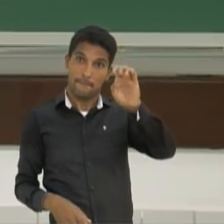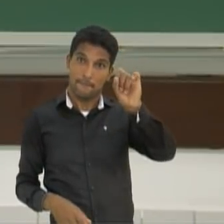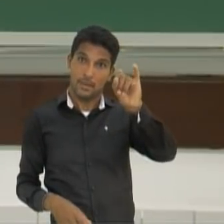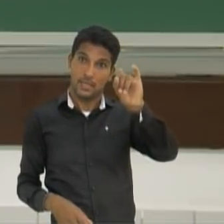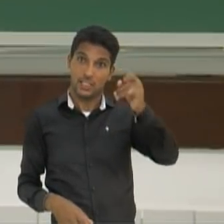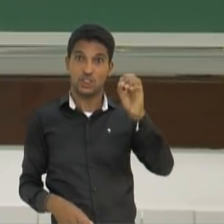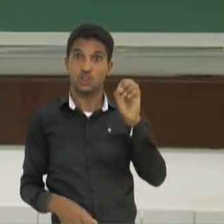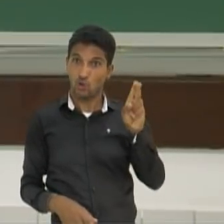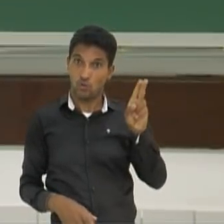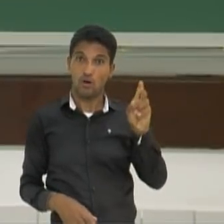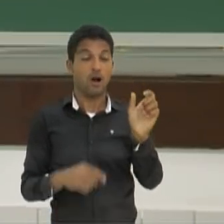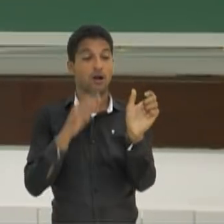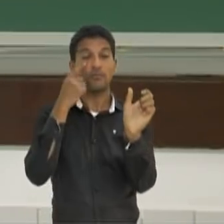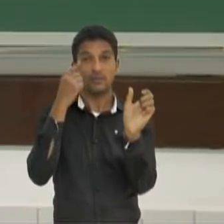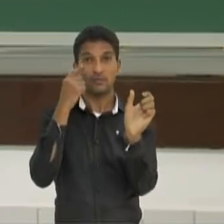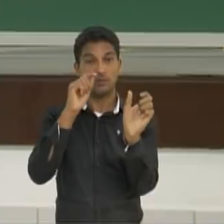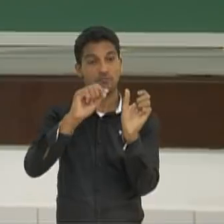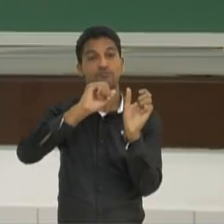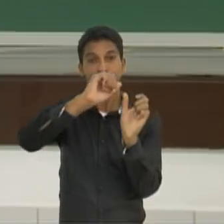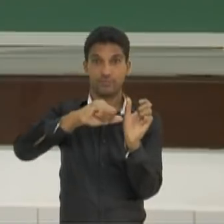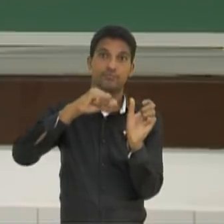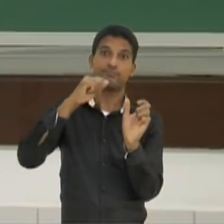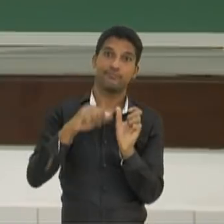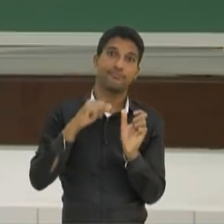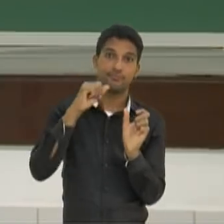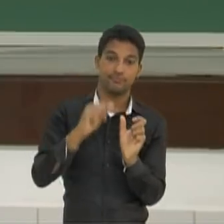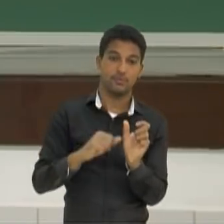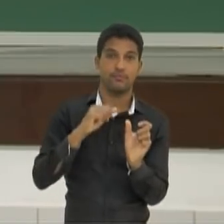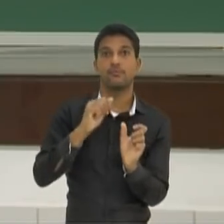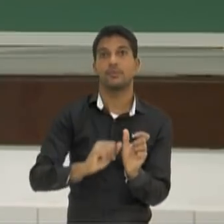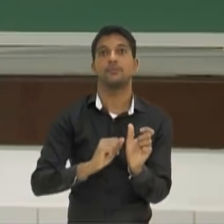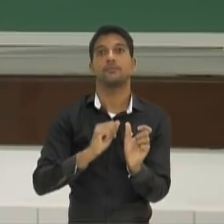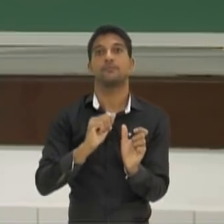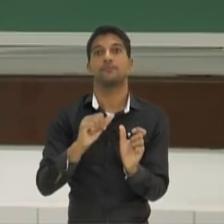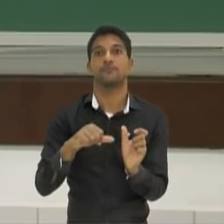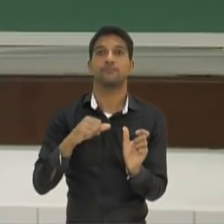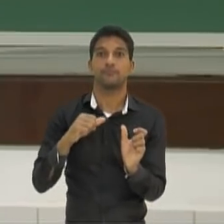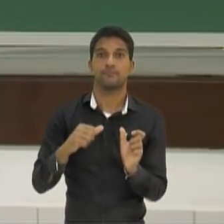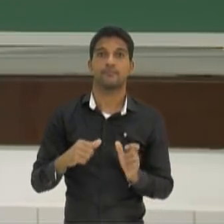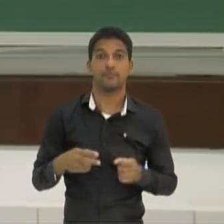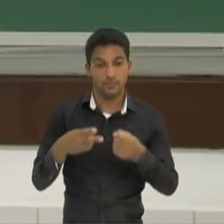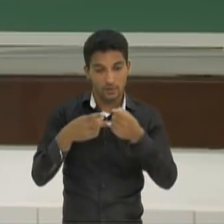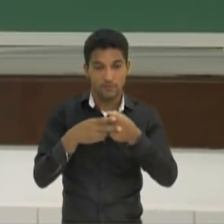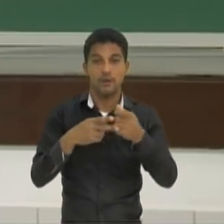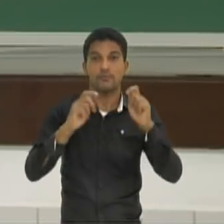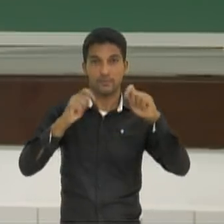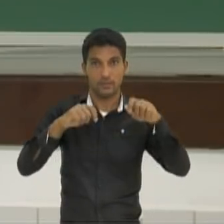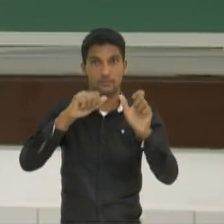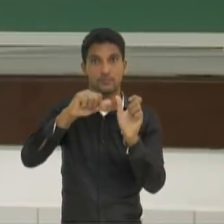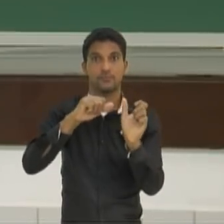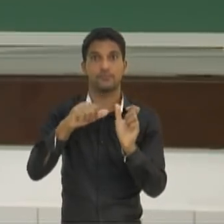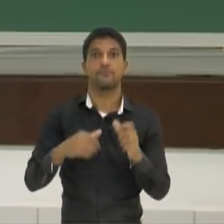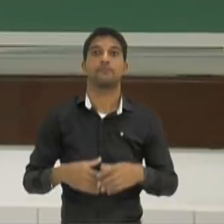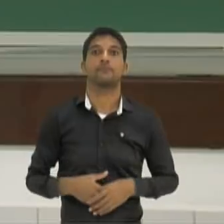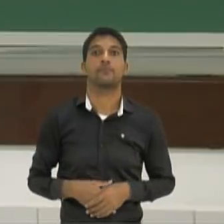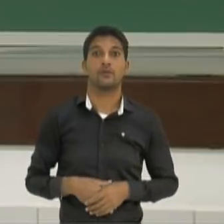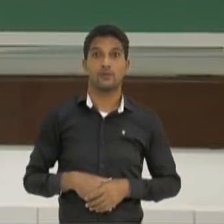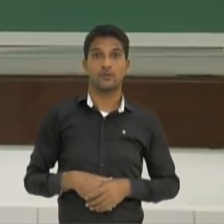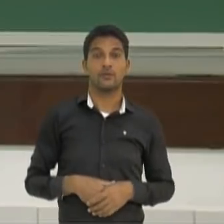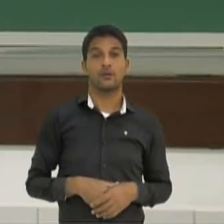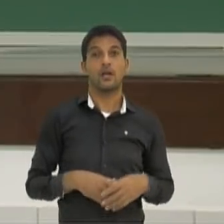verbo. Então terminou em ar, a gente sabe que é a primeira conjugação. Os verbos da segunda conjugação terminam em